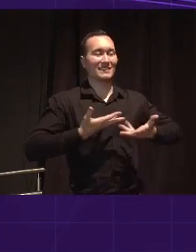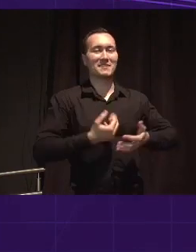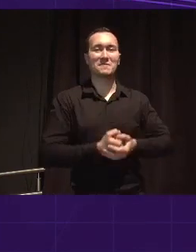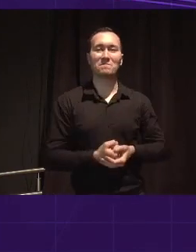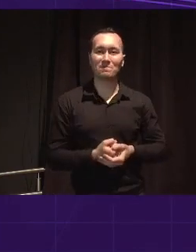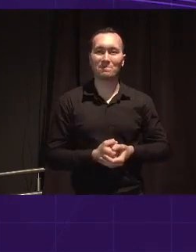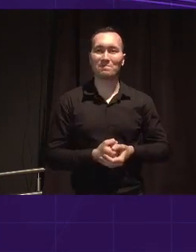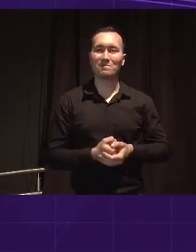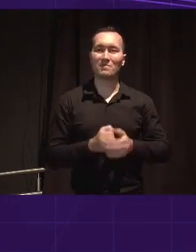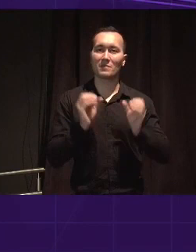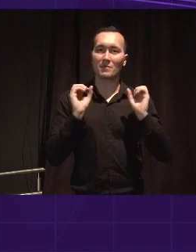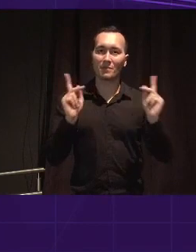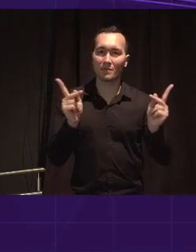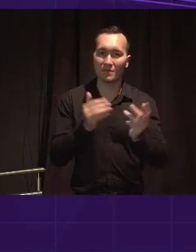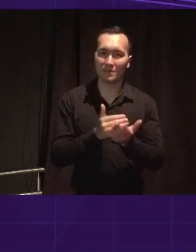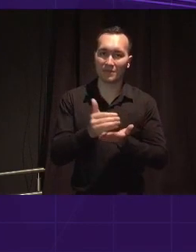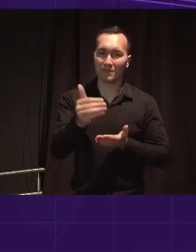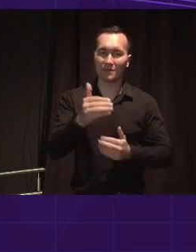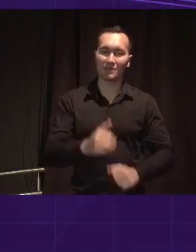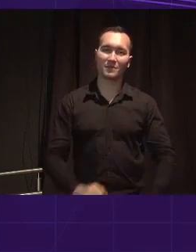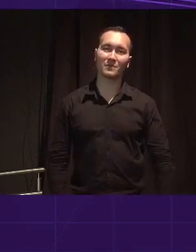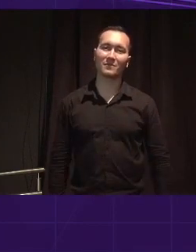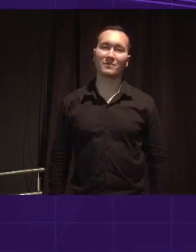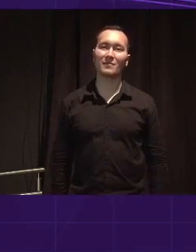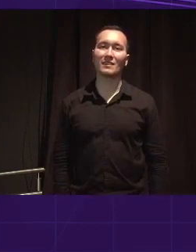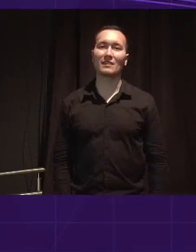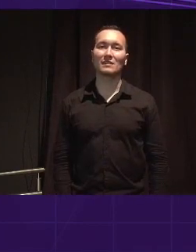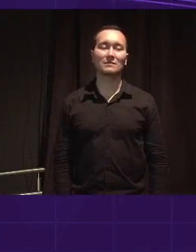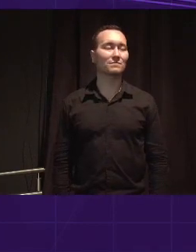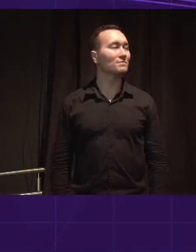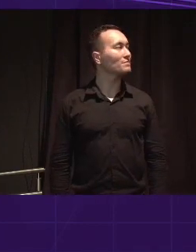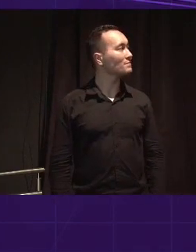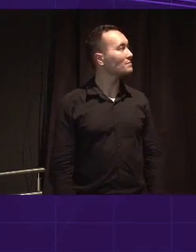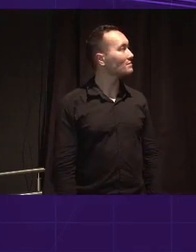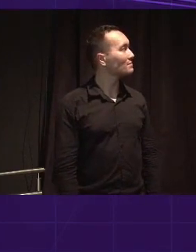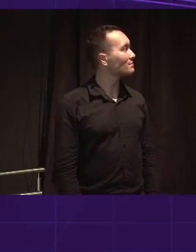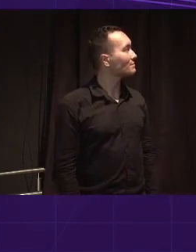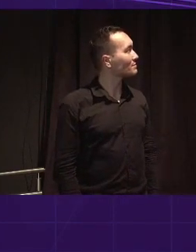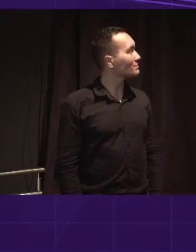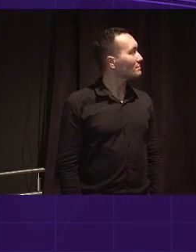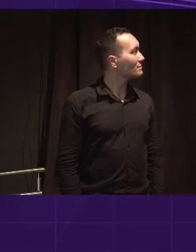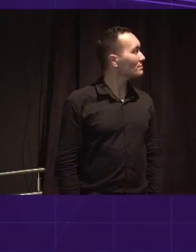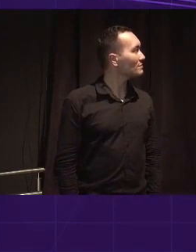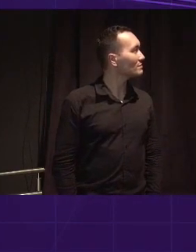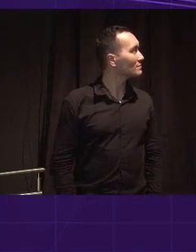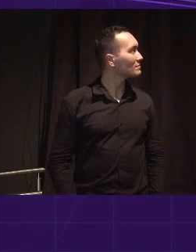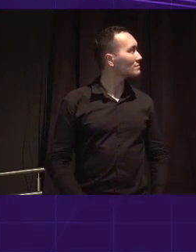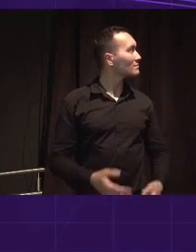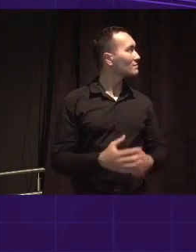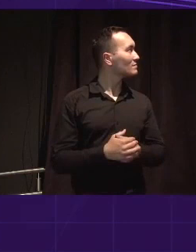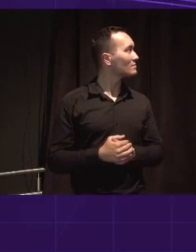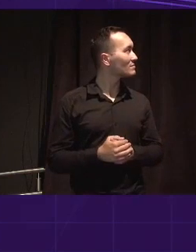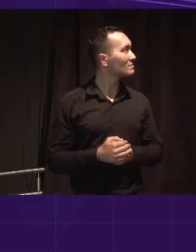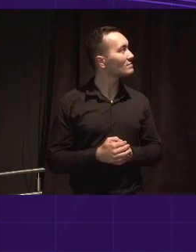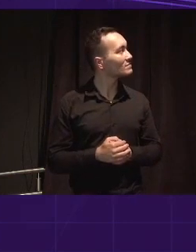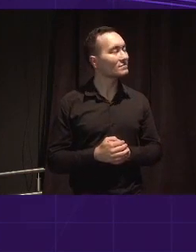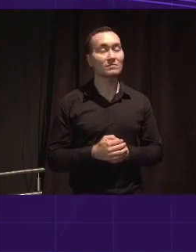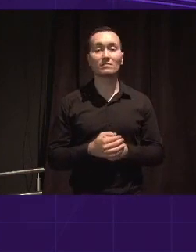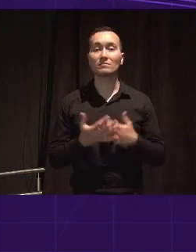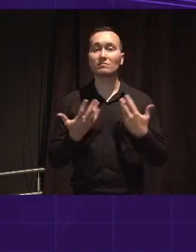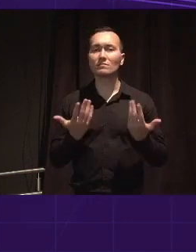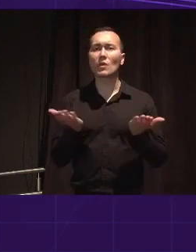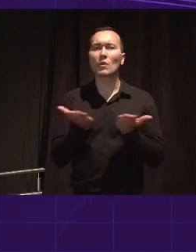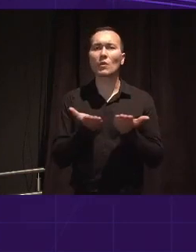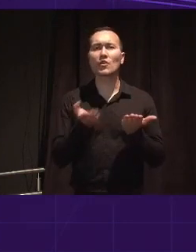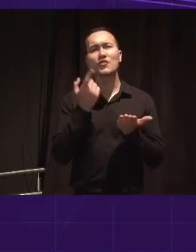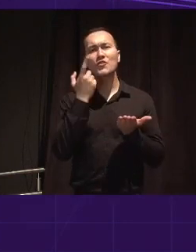lá então, Di? Bora lá. Bom, show. Então tá ali, né, a nossa super força, né? Como que nosso tema aqui hoje